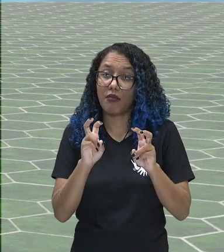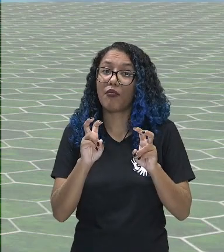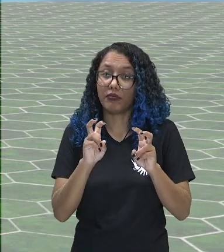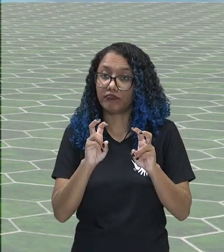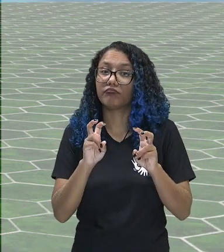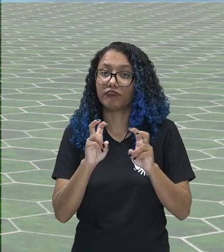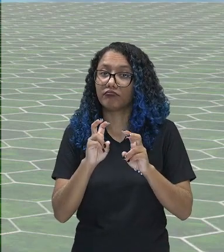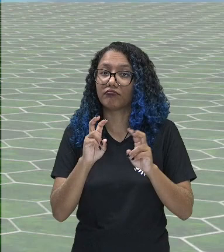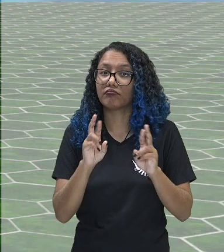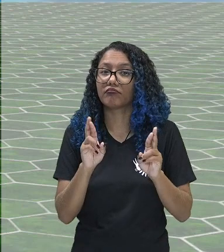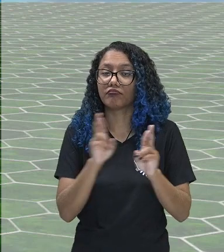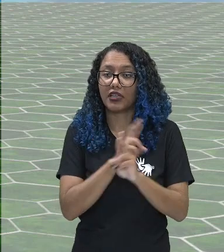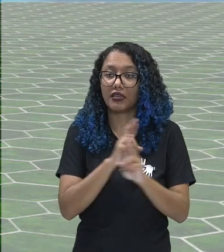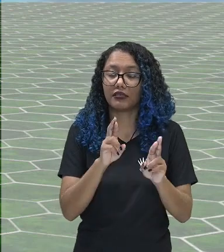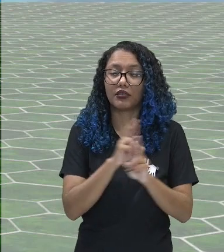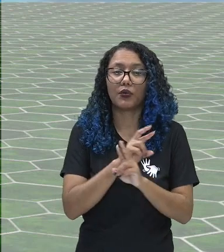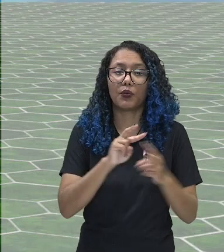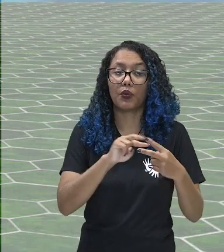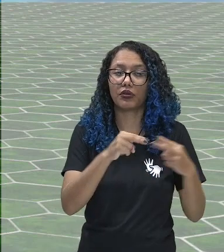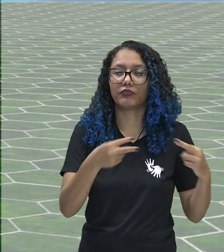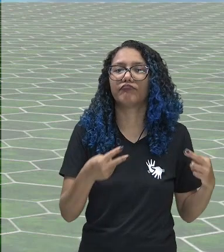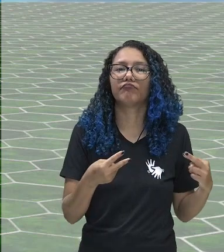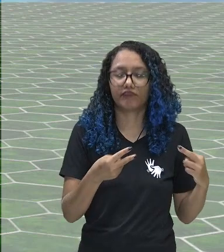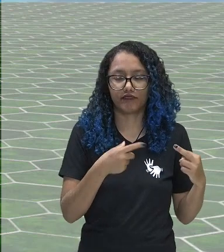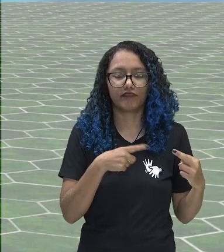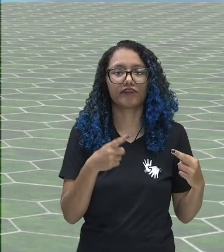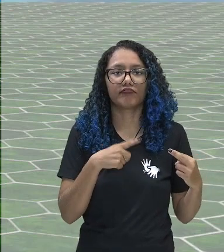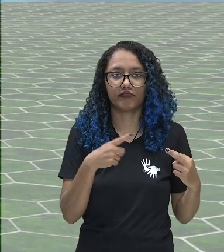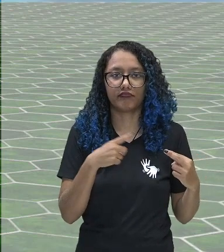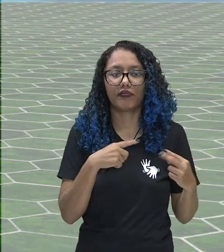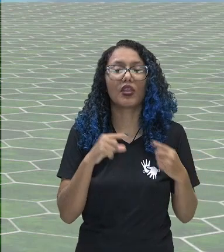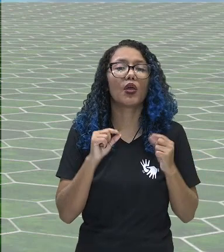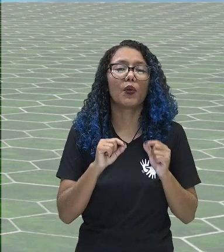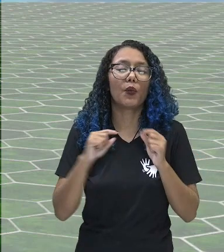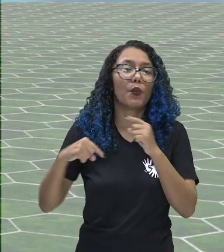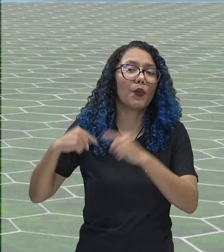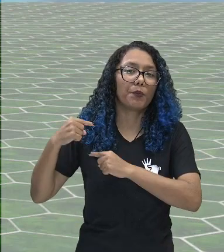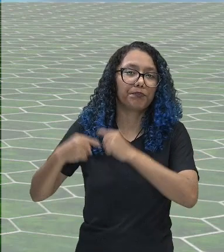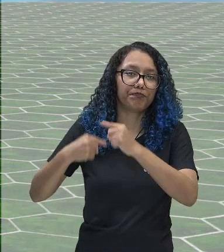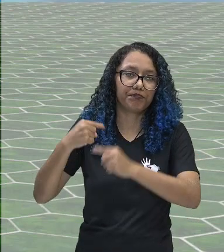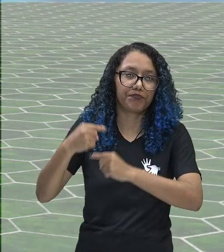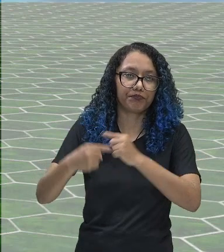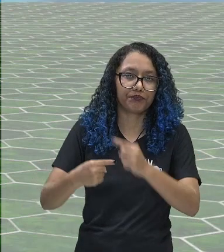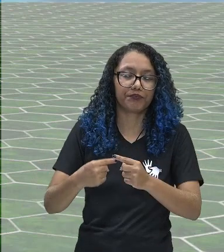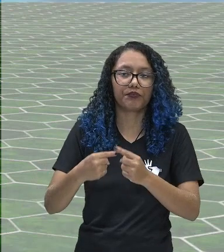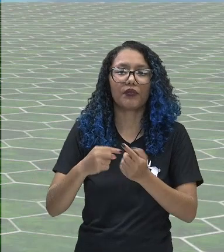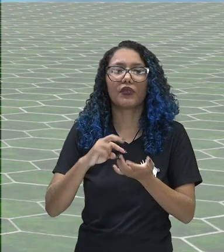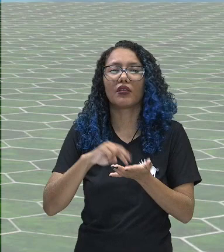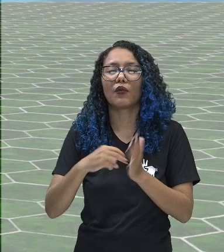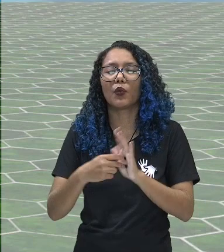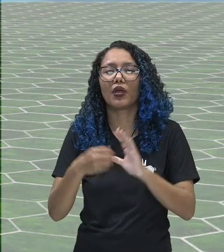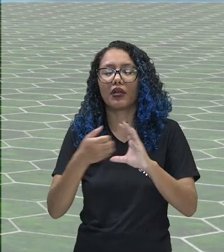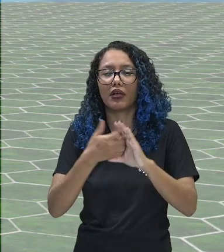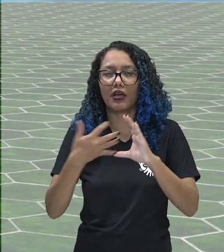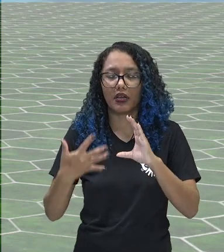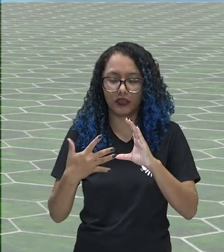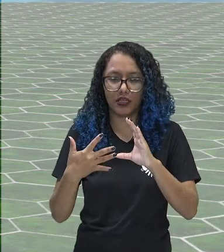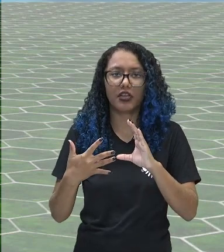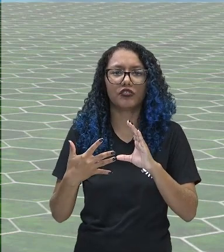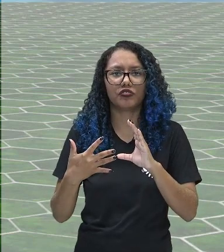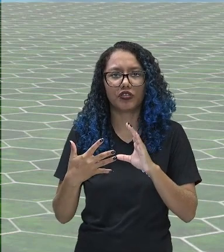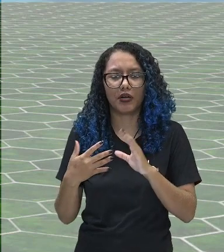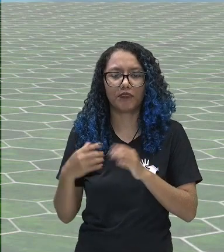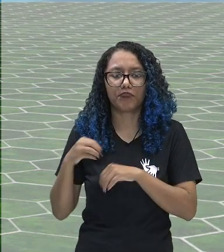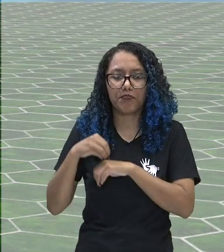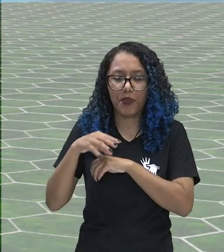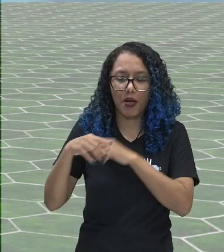genética, à hereditariedade, né, que são aquelas características que são passadas de geração em